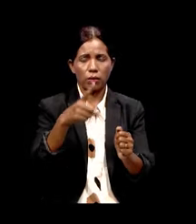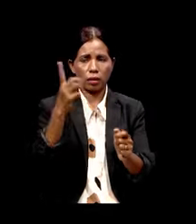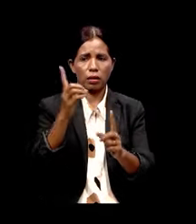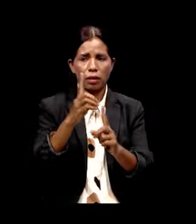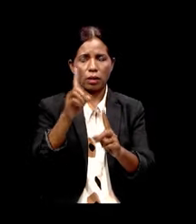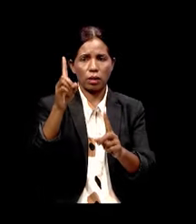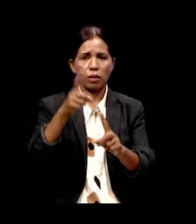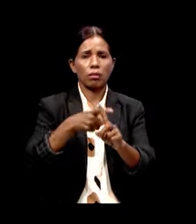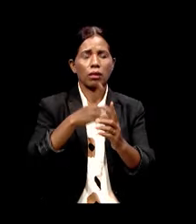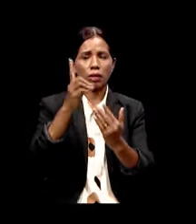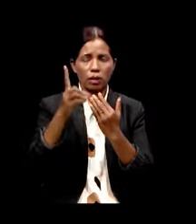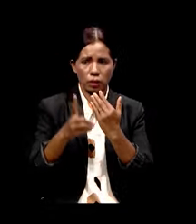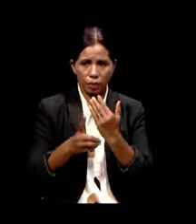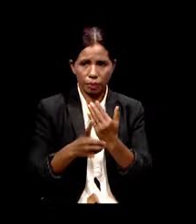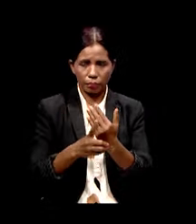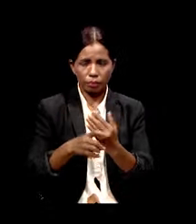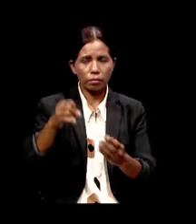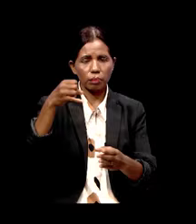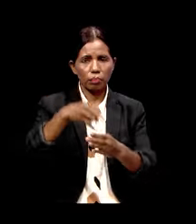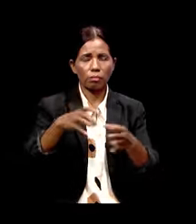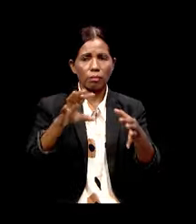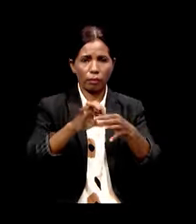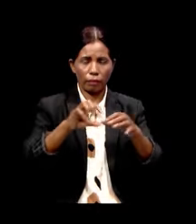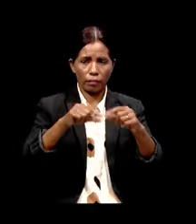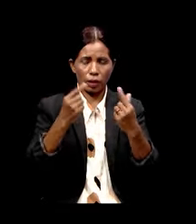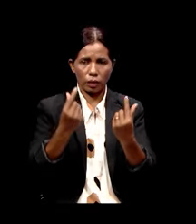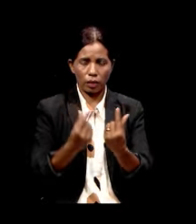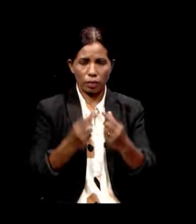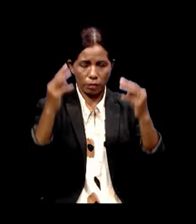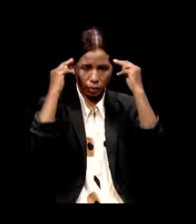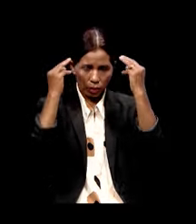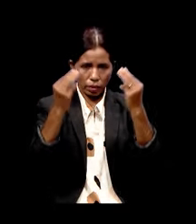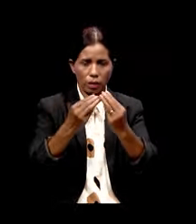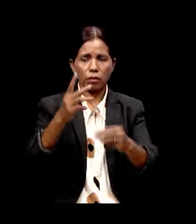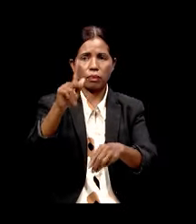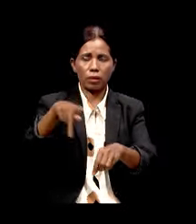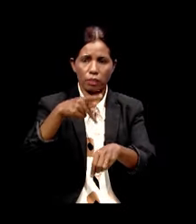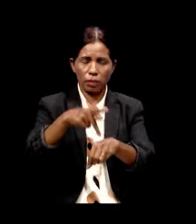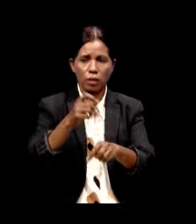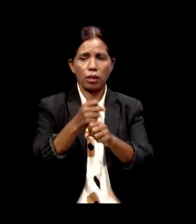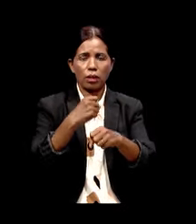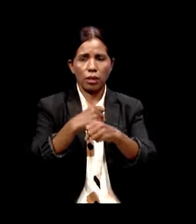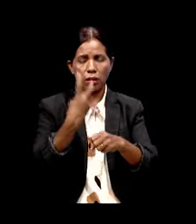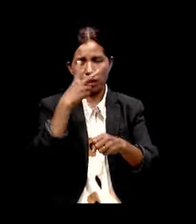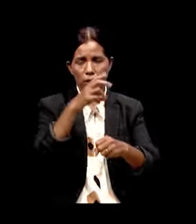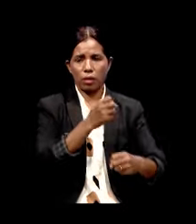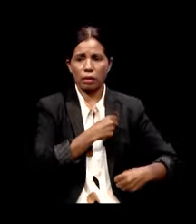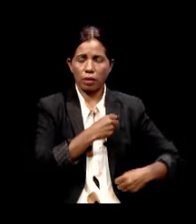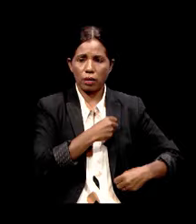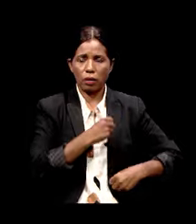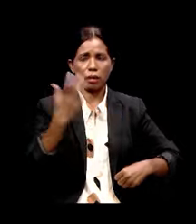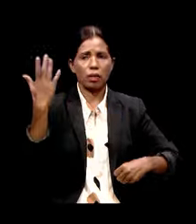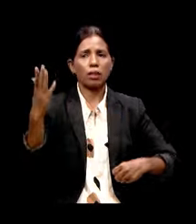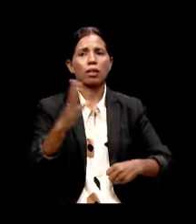ida fulan dezembro, inclui membro grupo Daula Islâmia Filipina, mas hira hal operação militar e